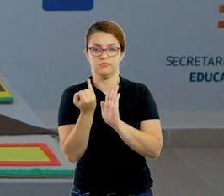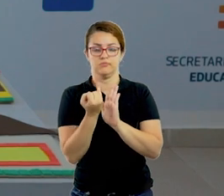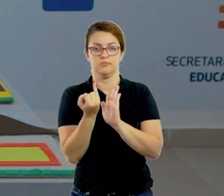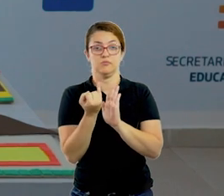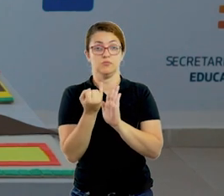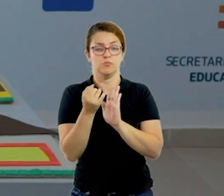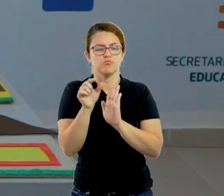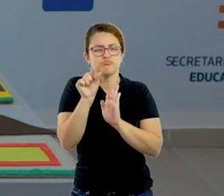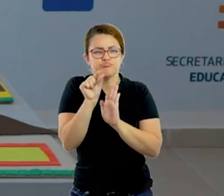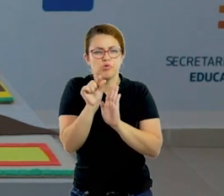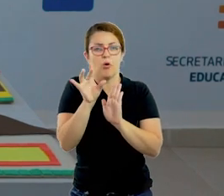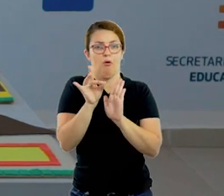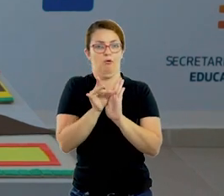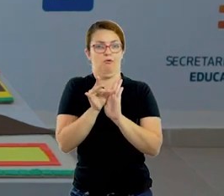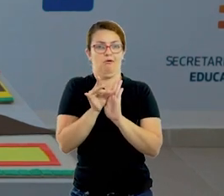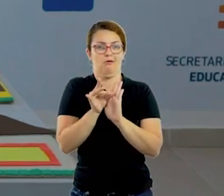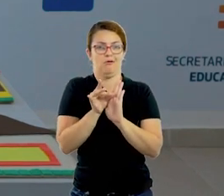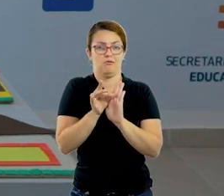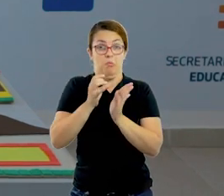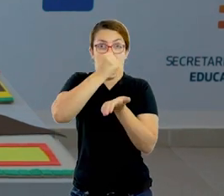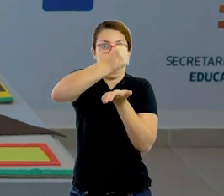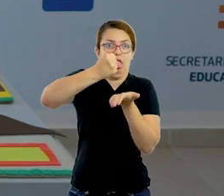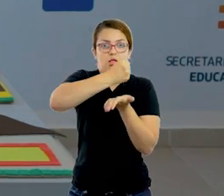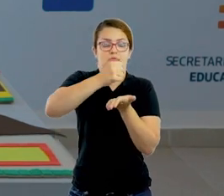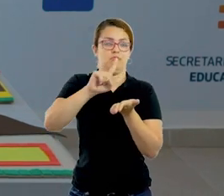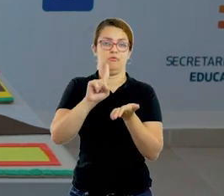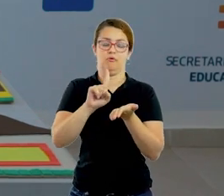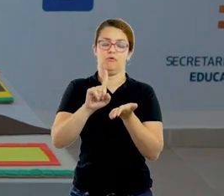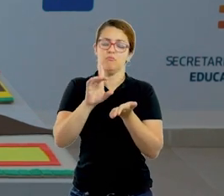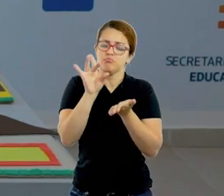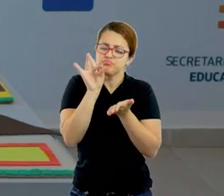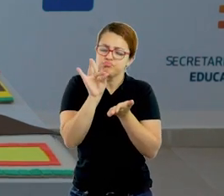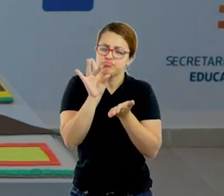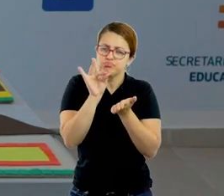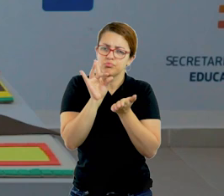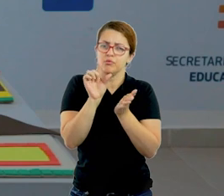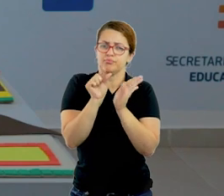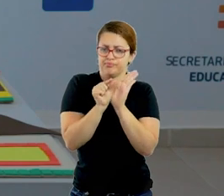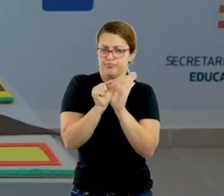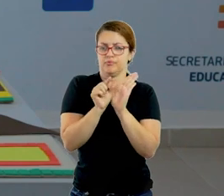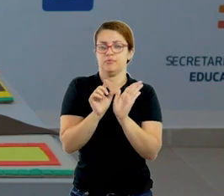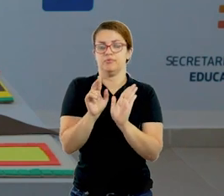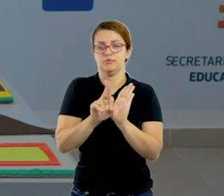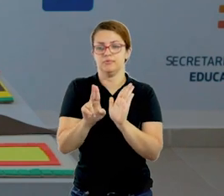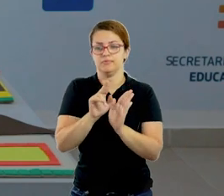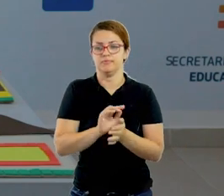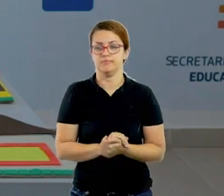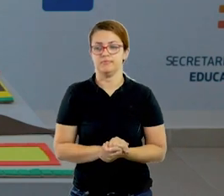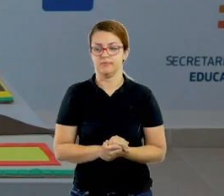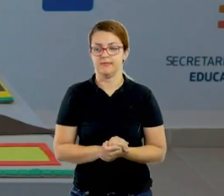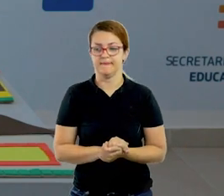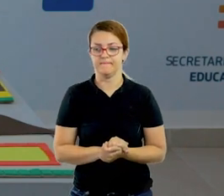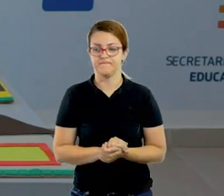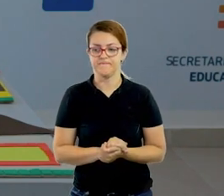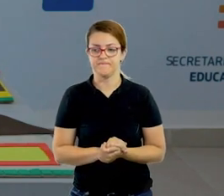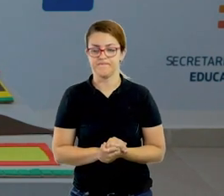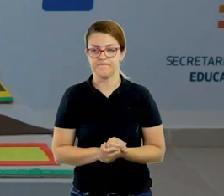usar pouca cola, não há necessidade de você passar muita cola, tá? Então, ó,